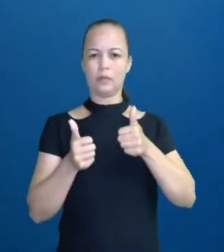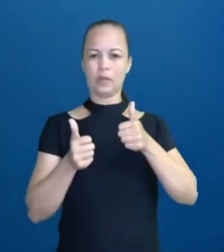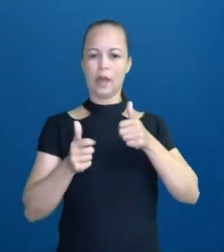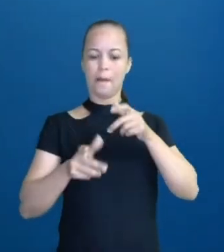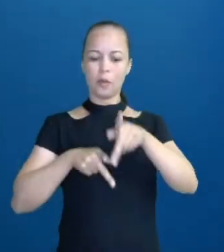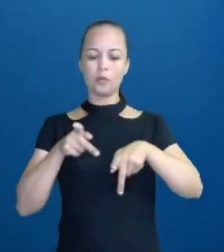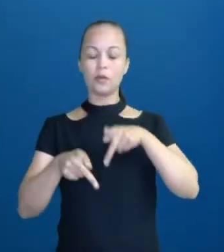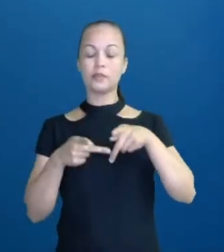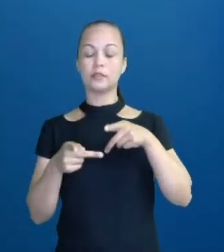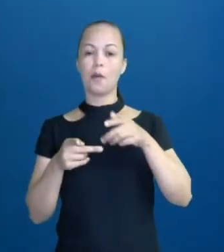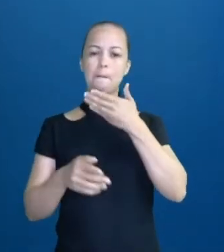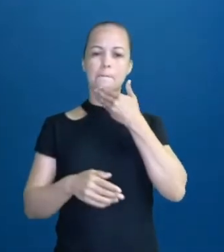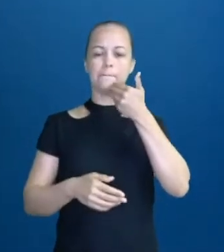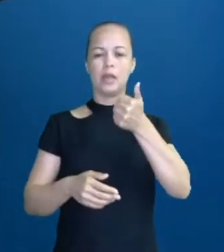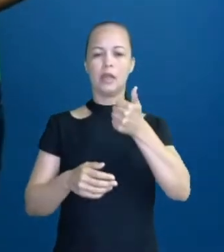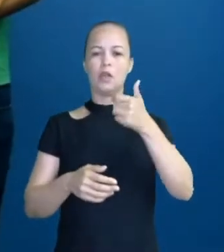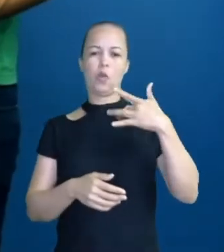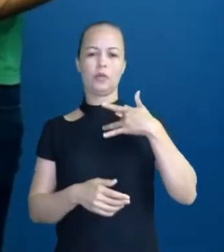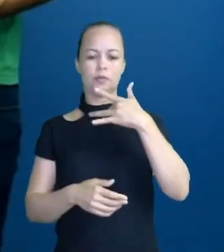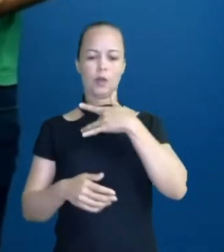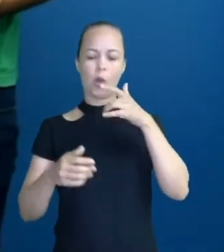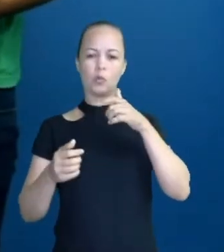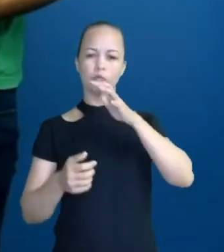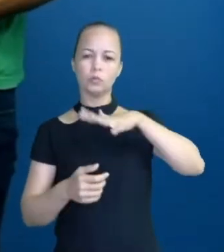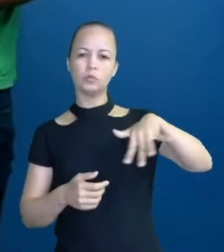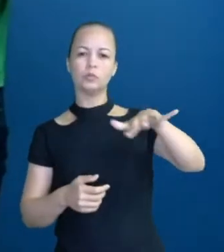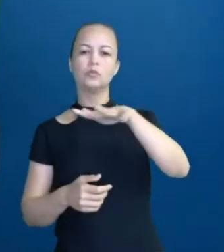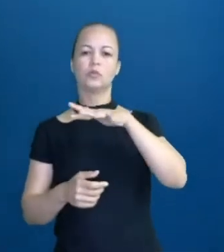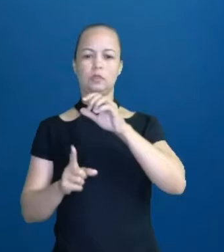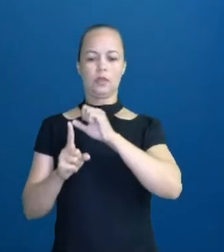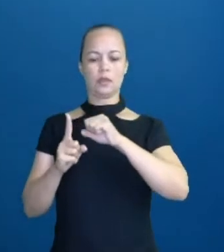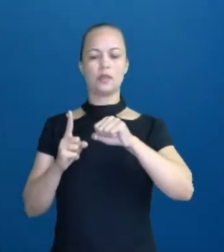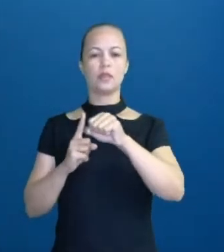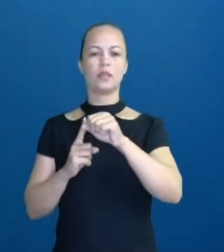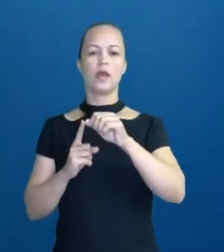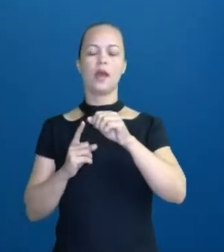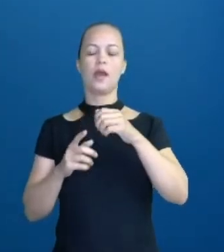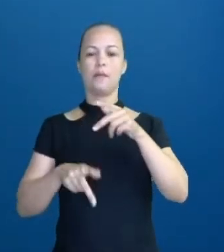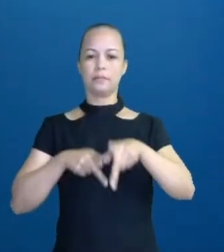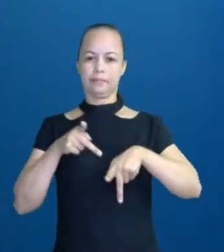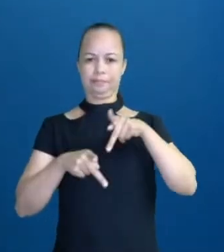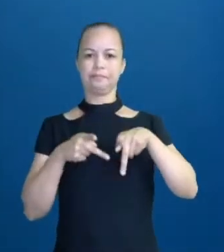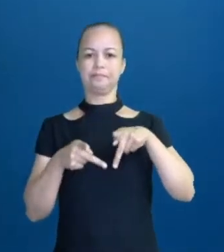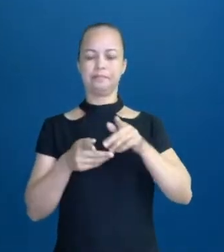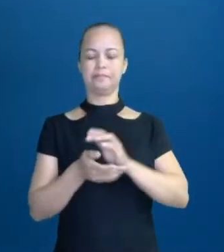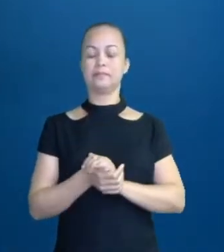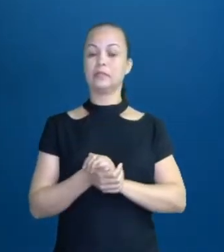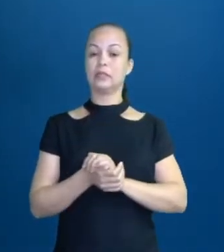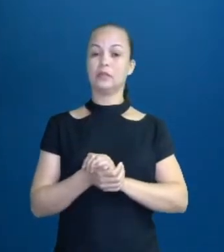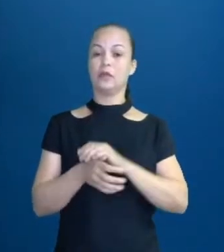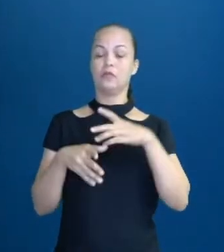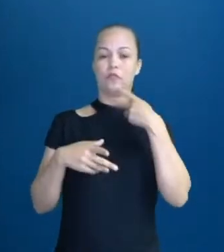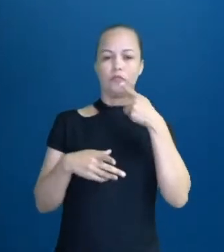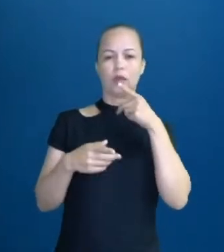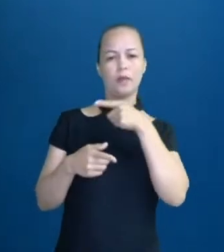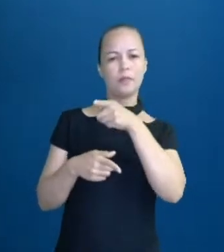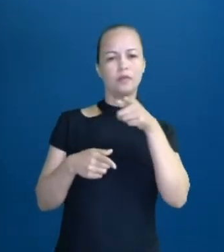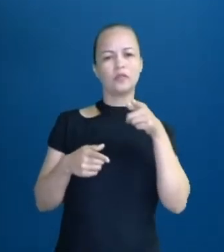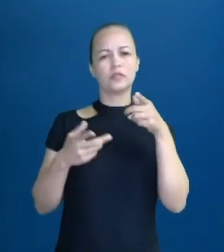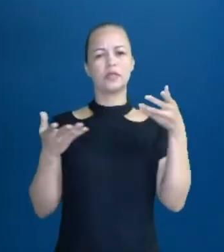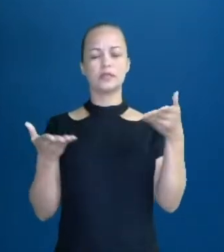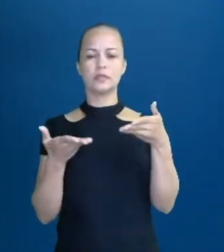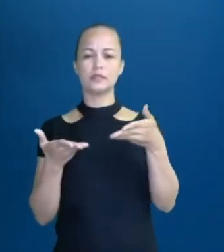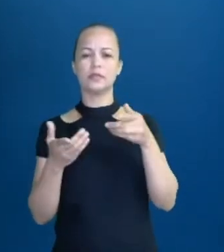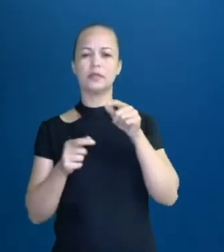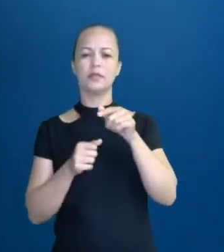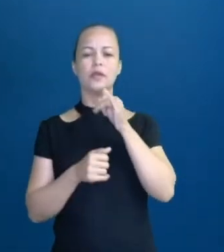melhor será o estado de saúde dessa população, tá certo? Portanto, eu vou citar para vocês aqui algumas dessas ações que